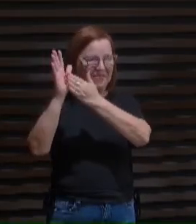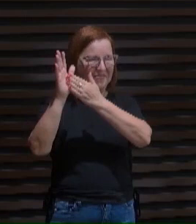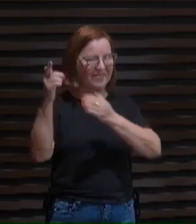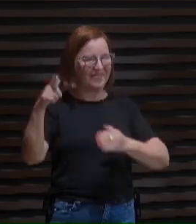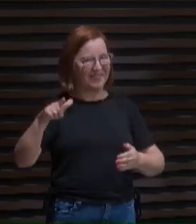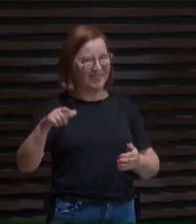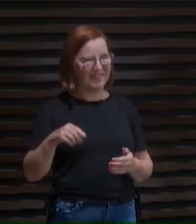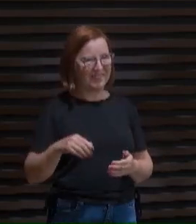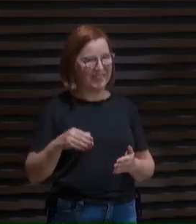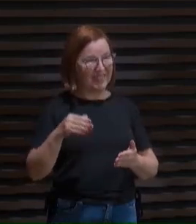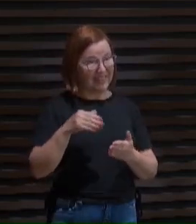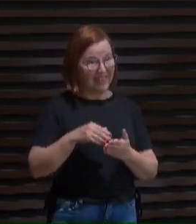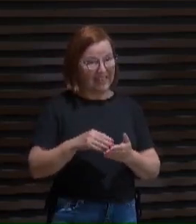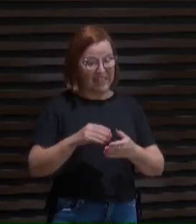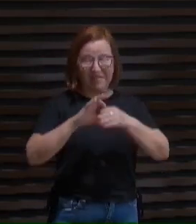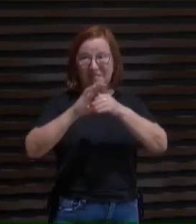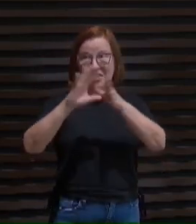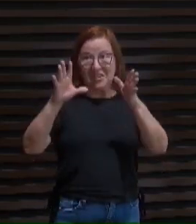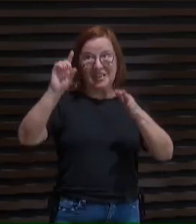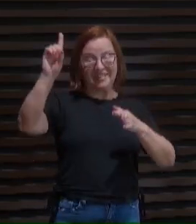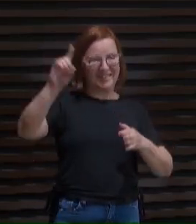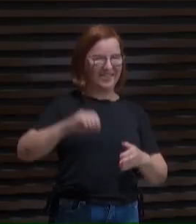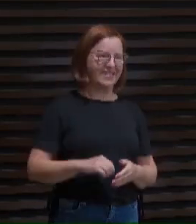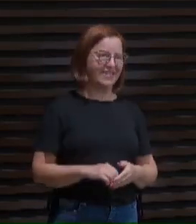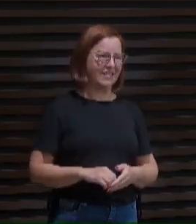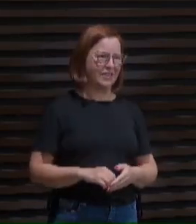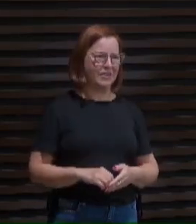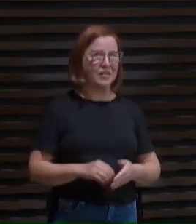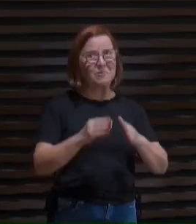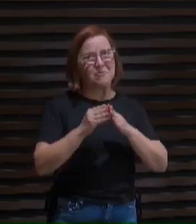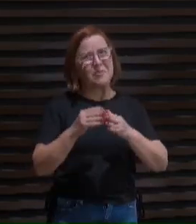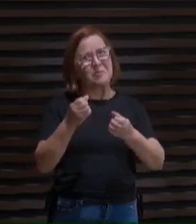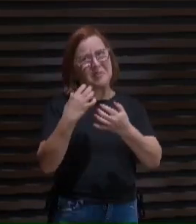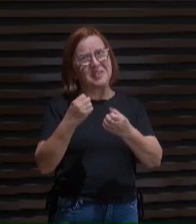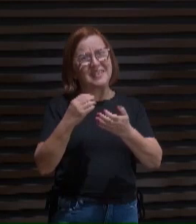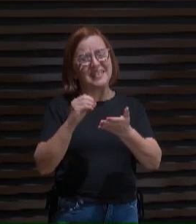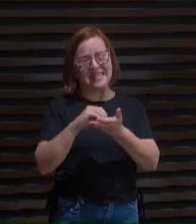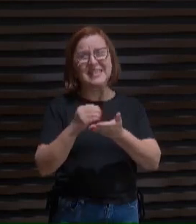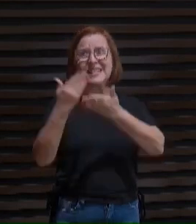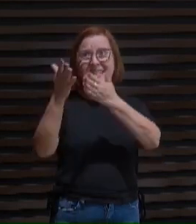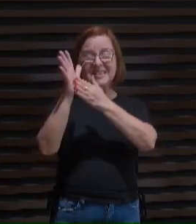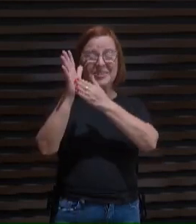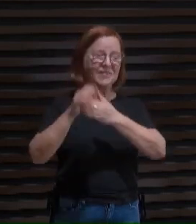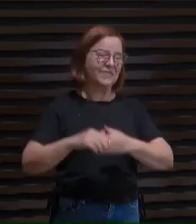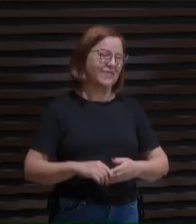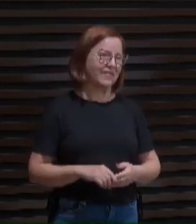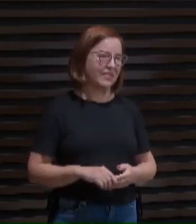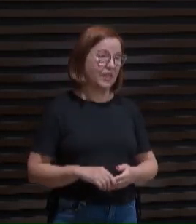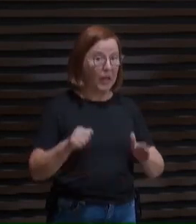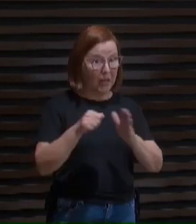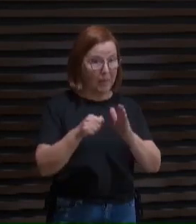o troço vai ficar lá. O Senhor me ensina a entregar a ti. A peleja não é vossa, mas de